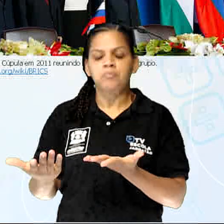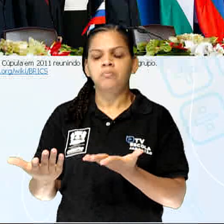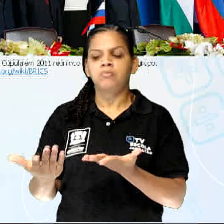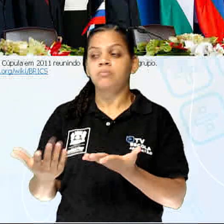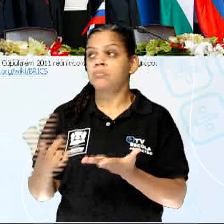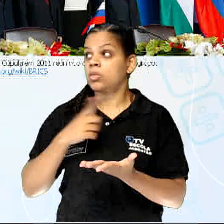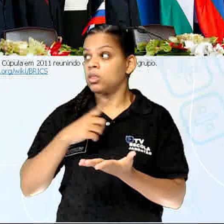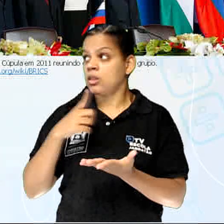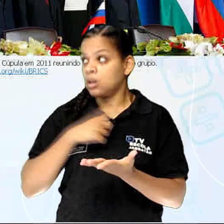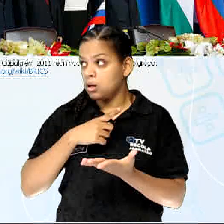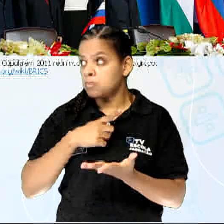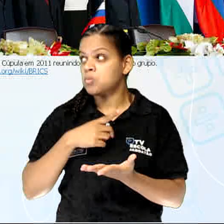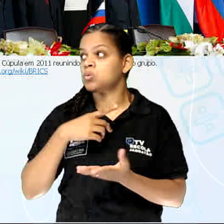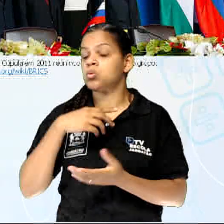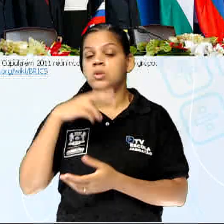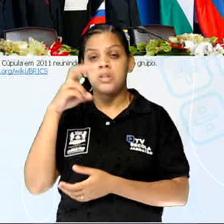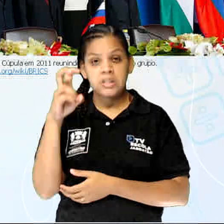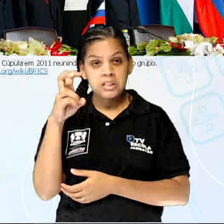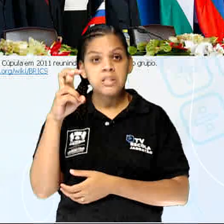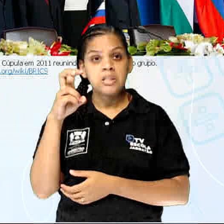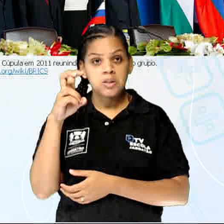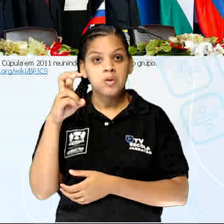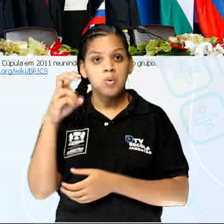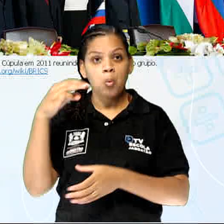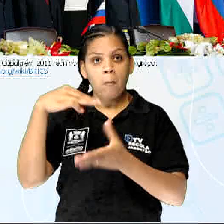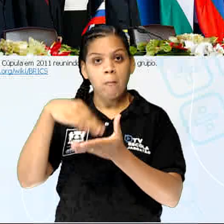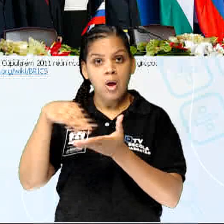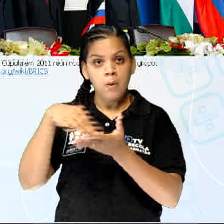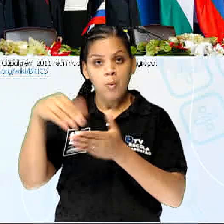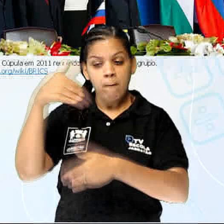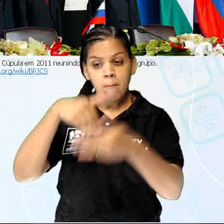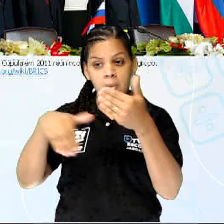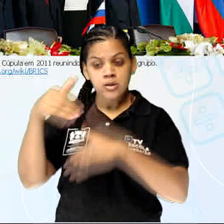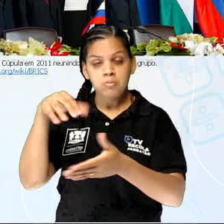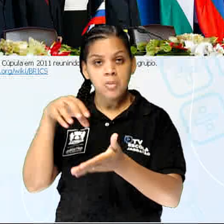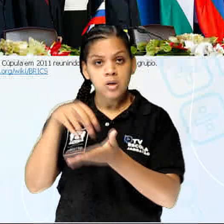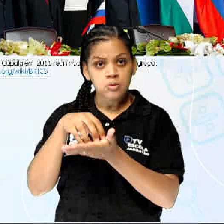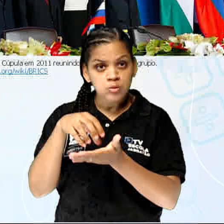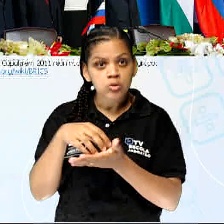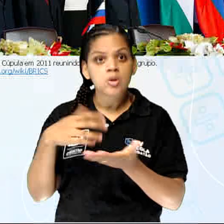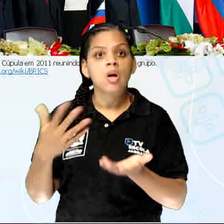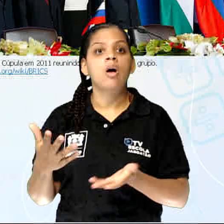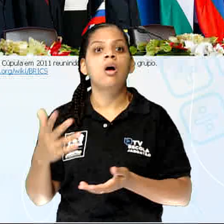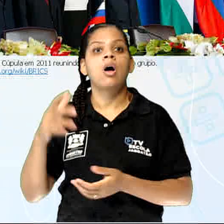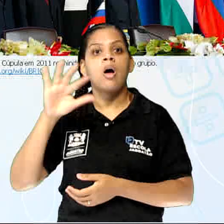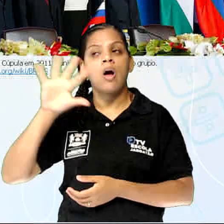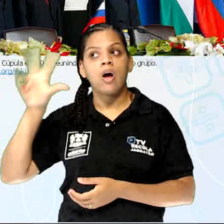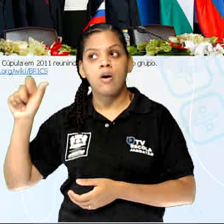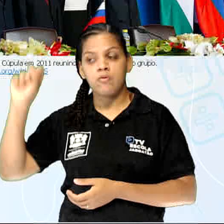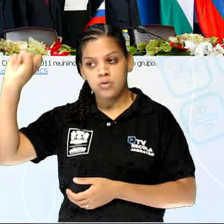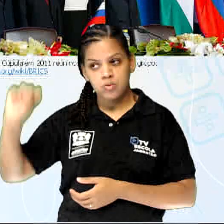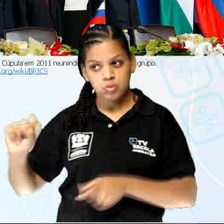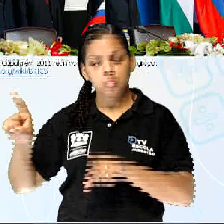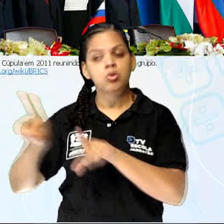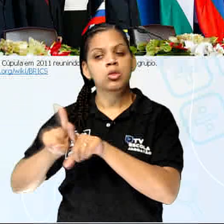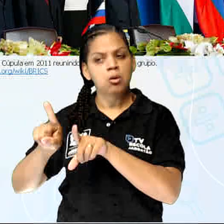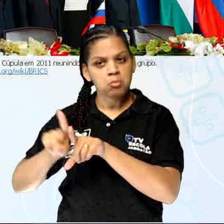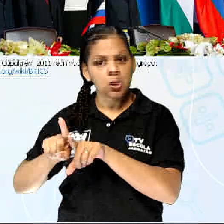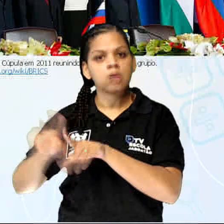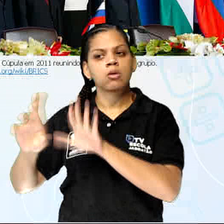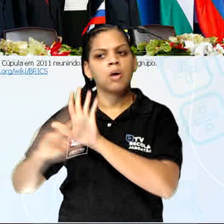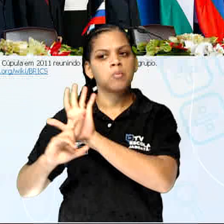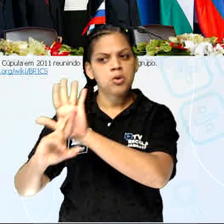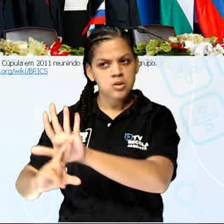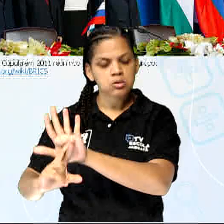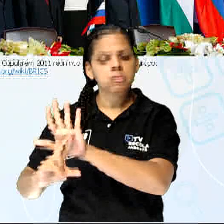aí os 5 membros. A gente já inclui aí a África do Sul e o seu representante nessa reunião de cúpula